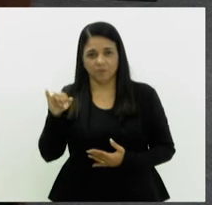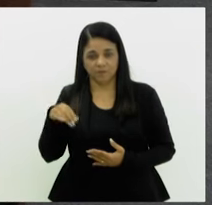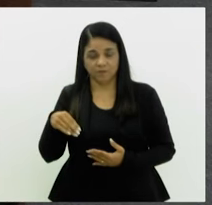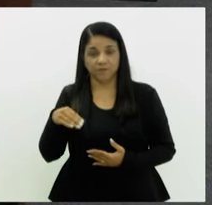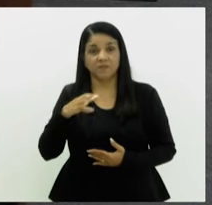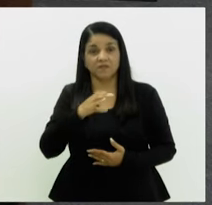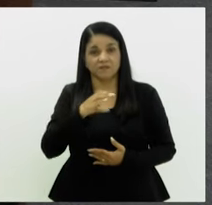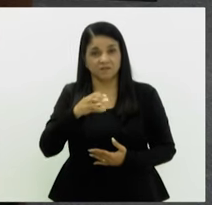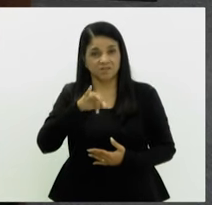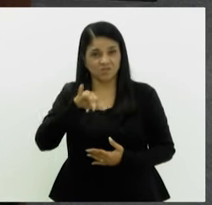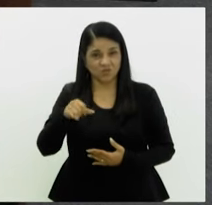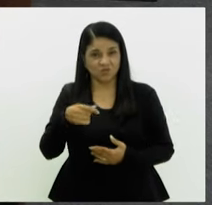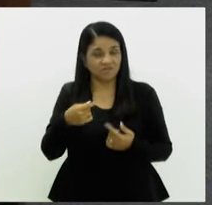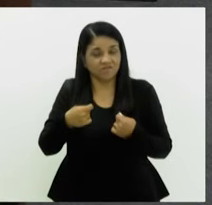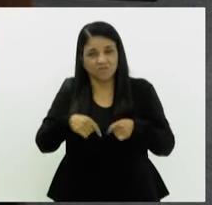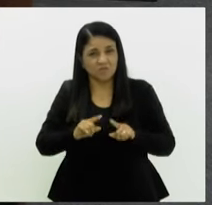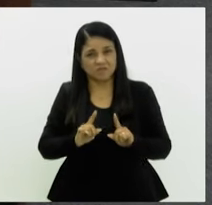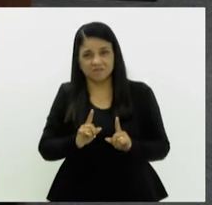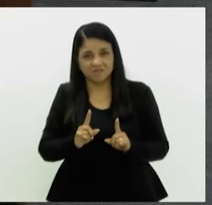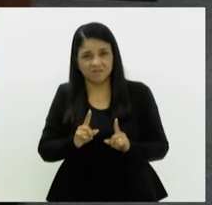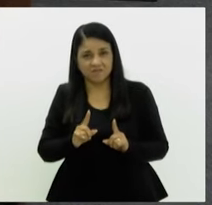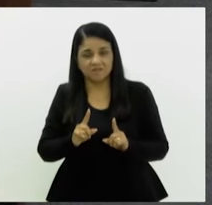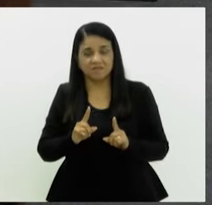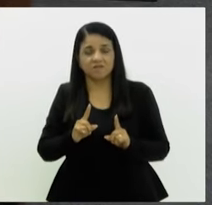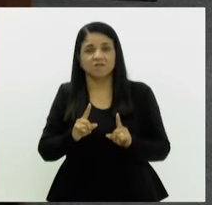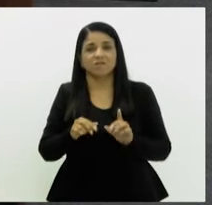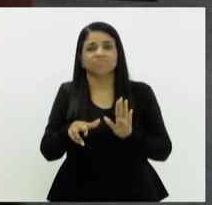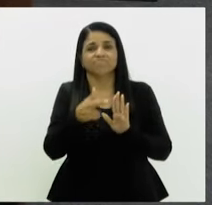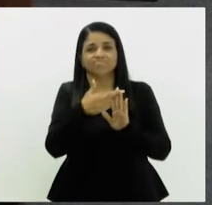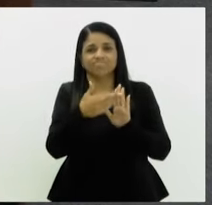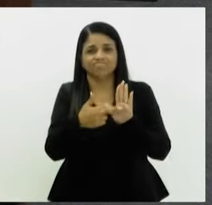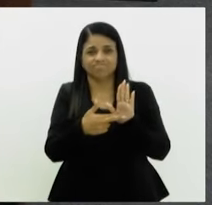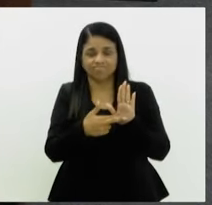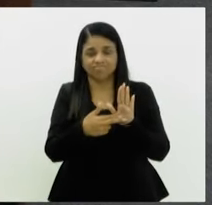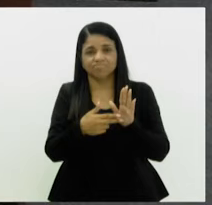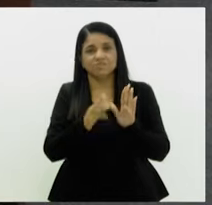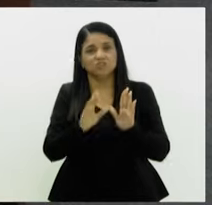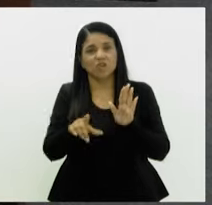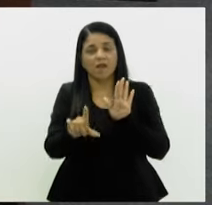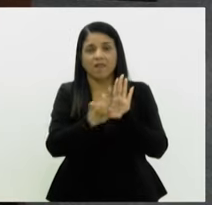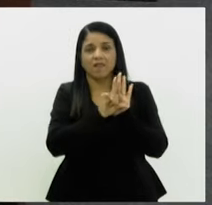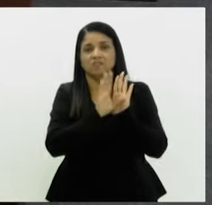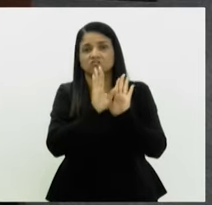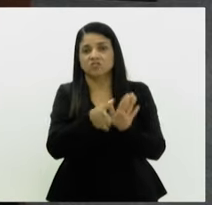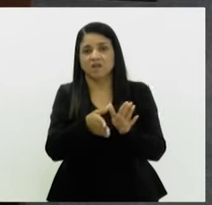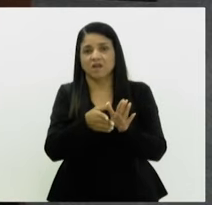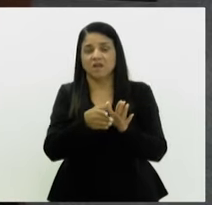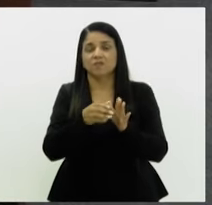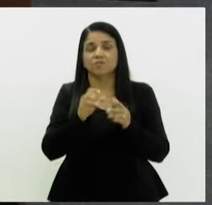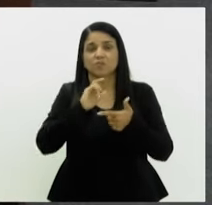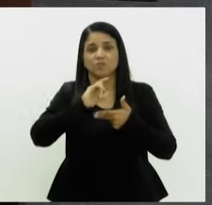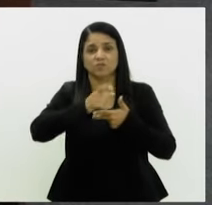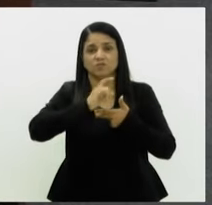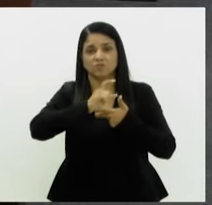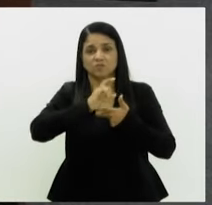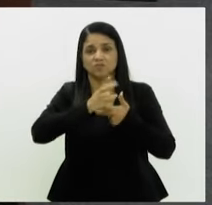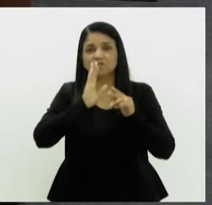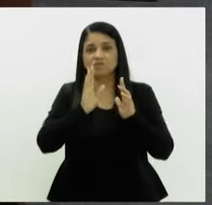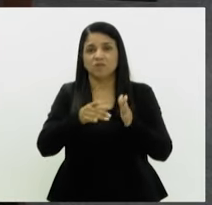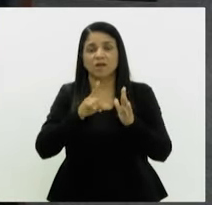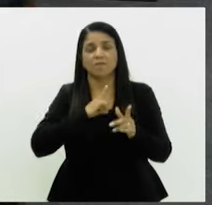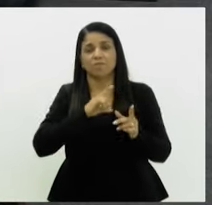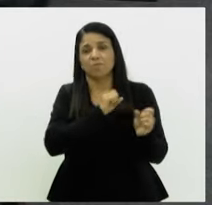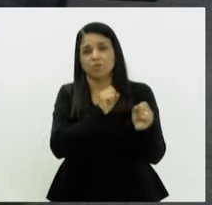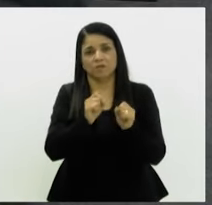que coloque o Poder Executivo regulamentará a presente lei. Por quê? Porque o Poder Executivo já tem esse